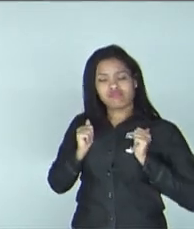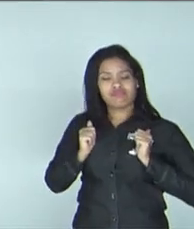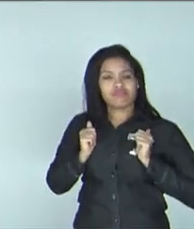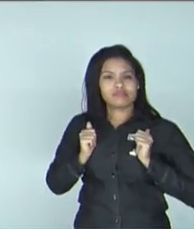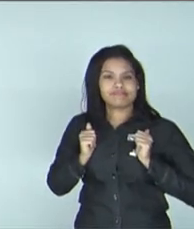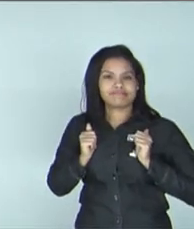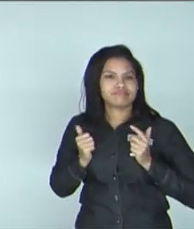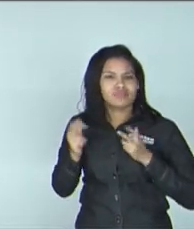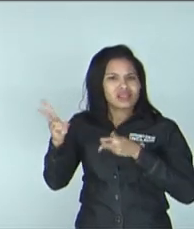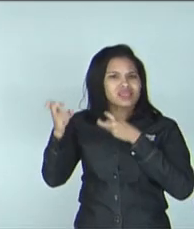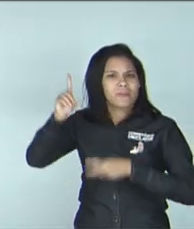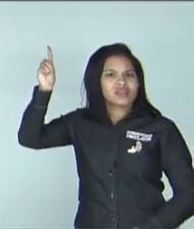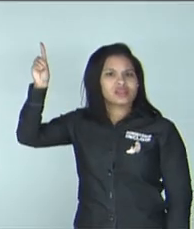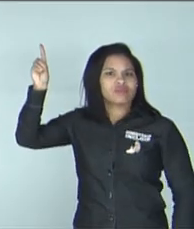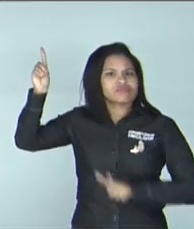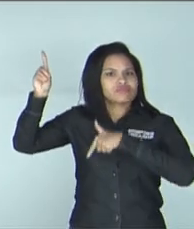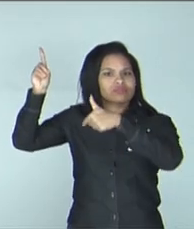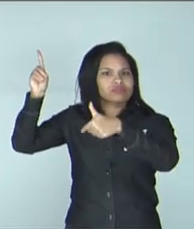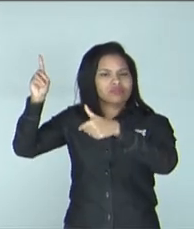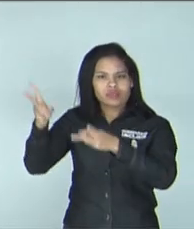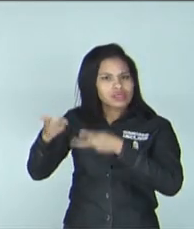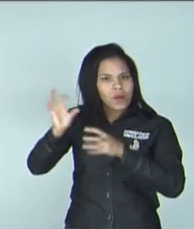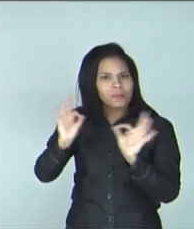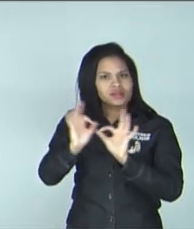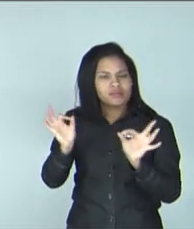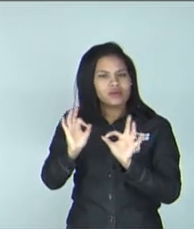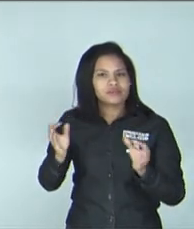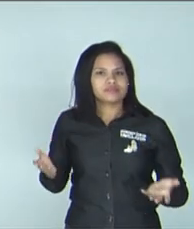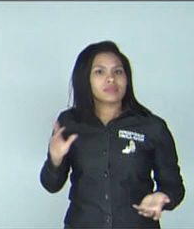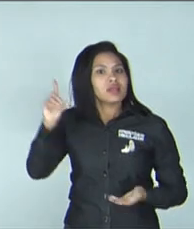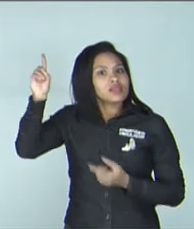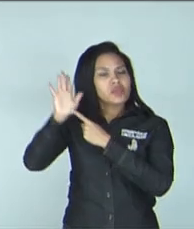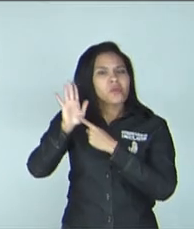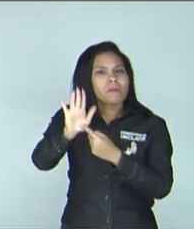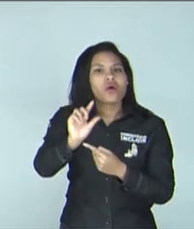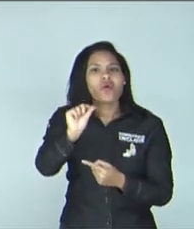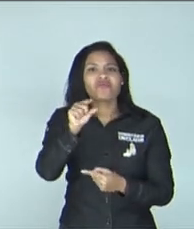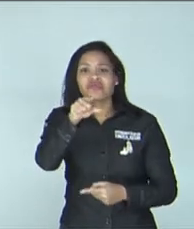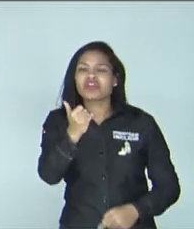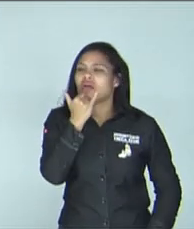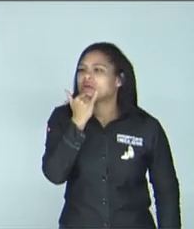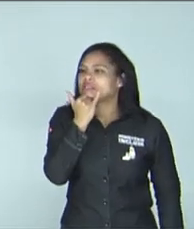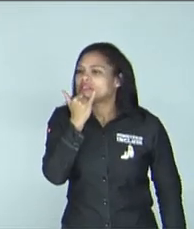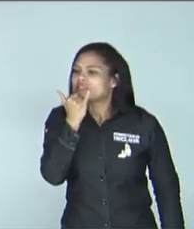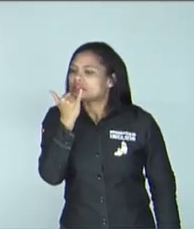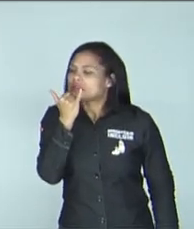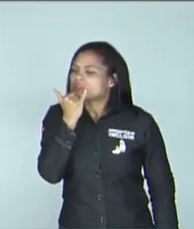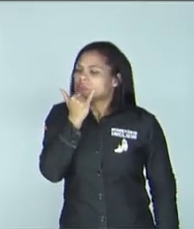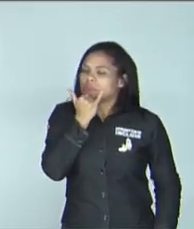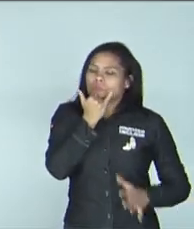hum será que de deus está na sua relação com alguém que você não perdoa eu